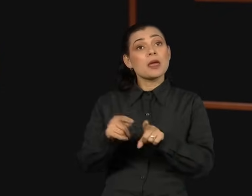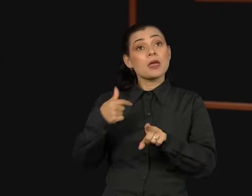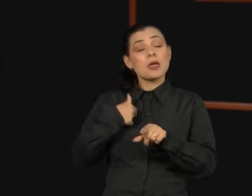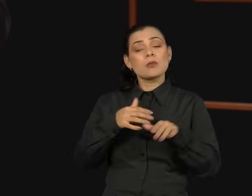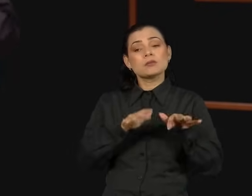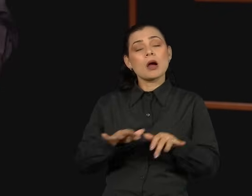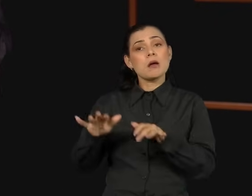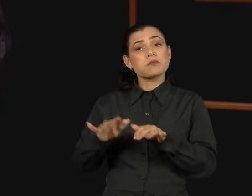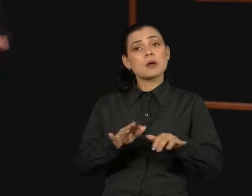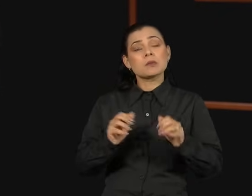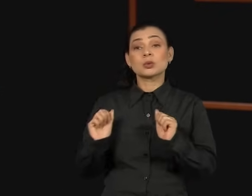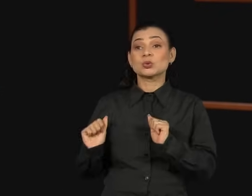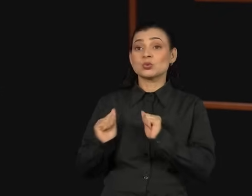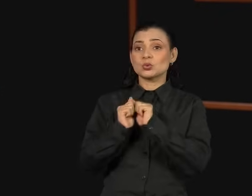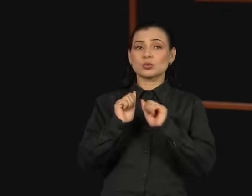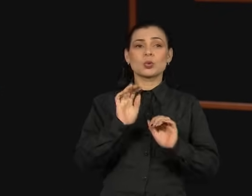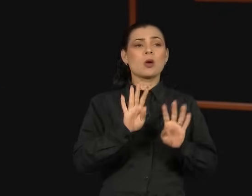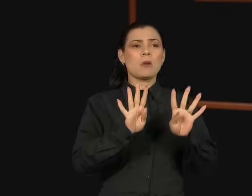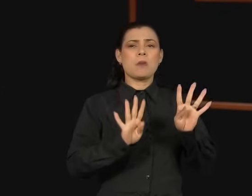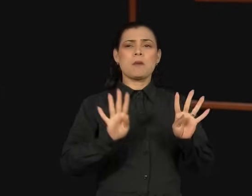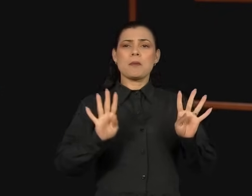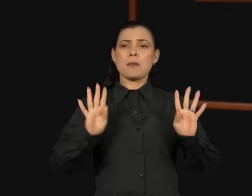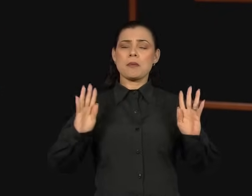toquei com orquestra,